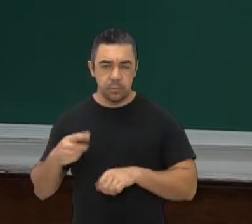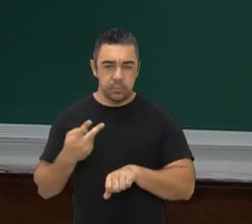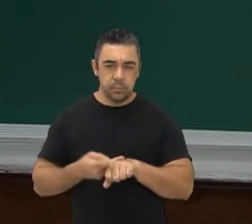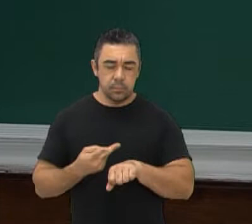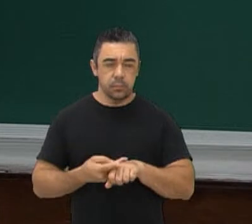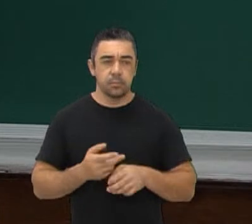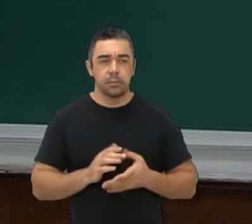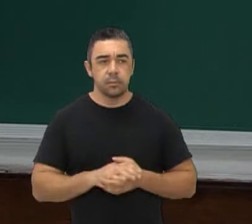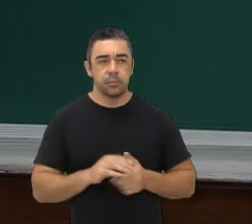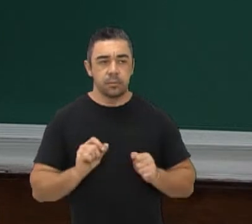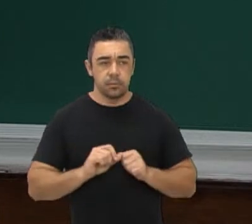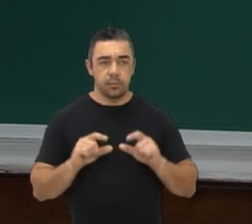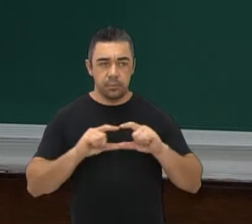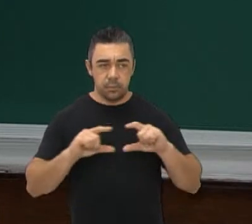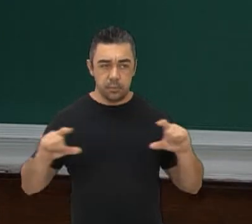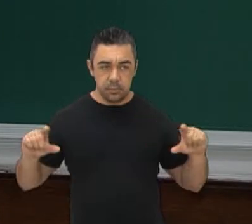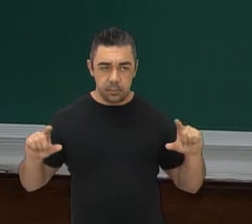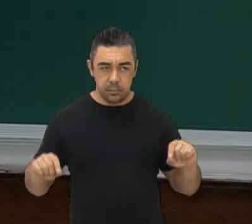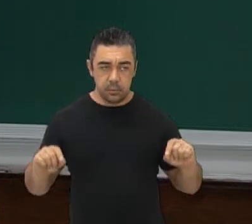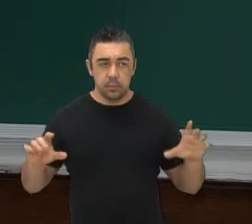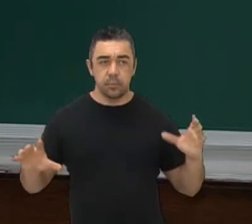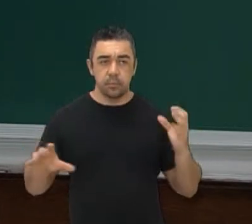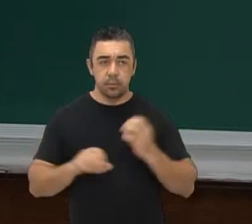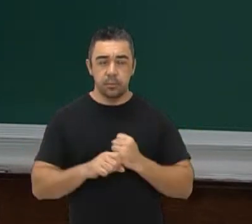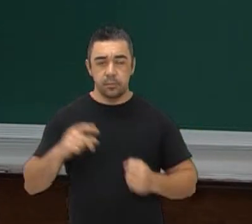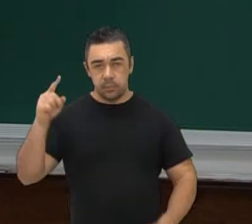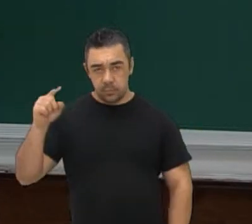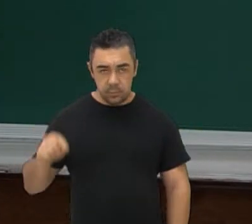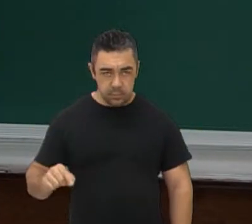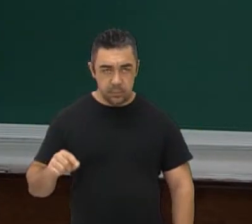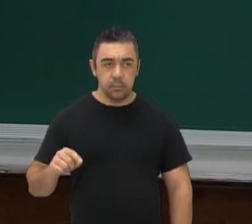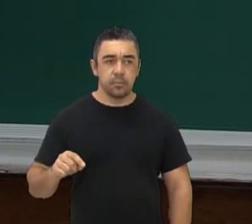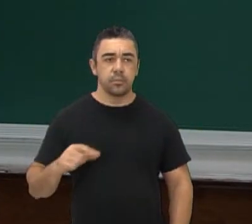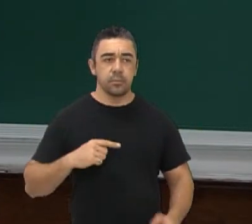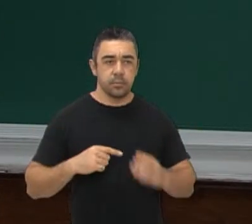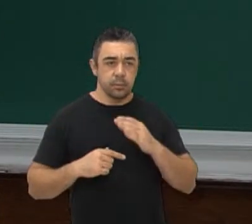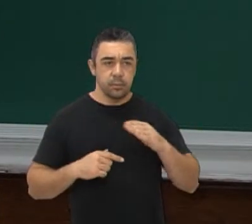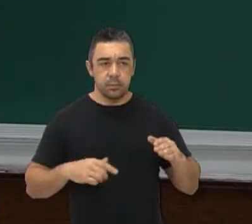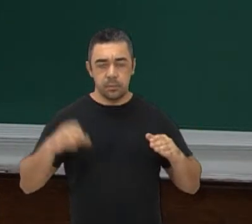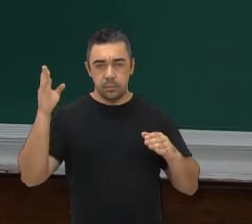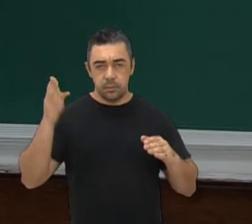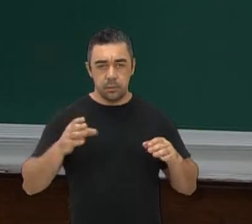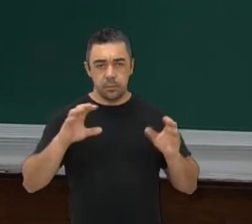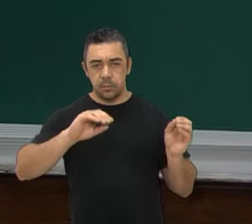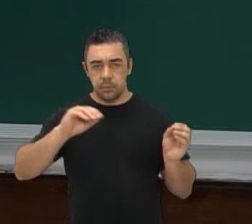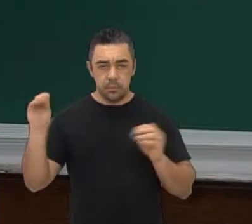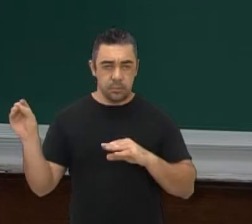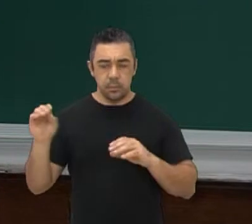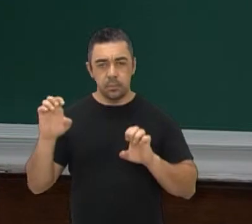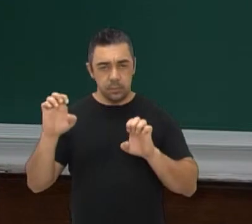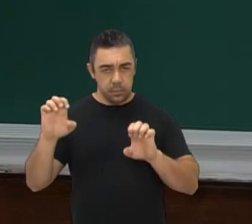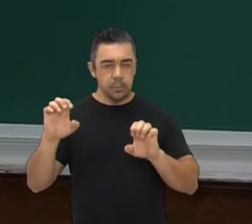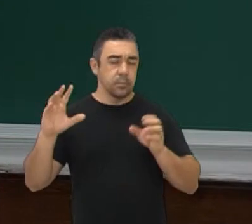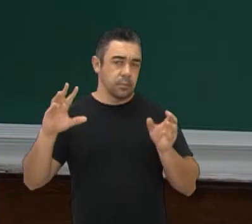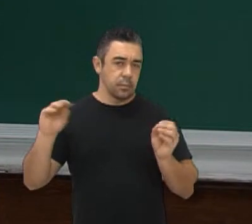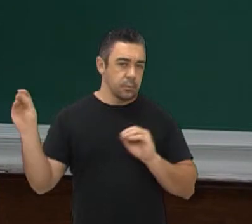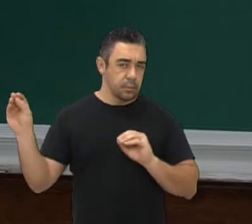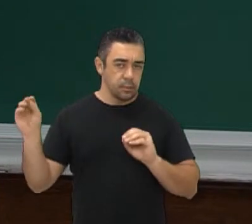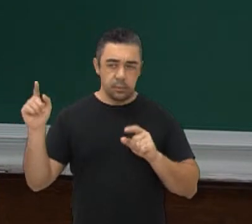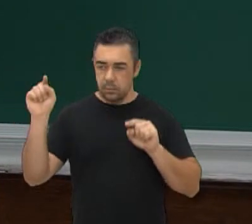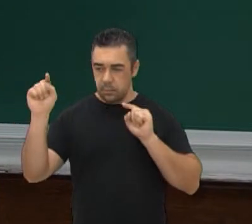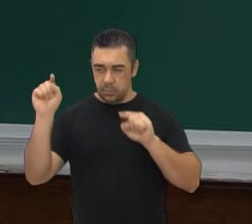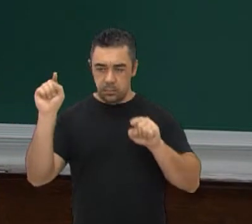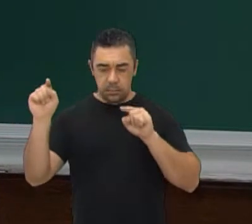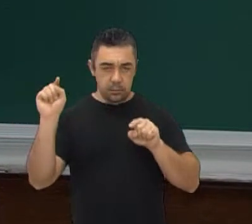a equação global, a gente vai somar as duas, e nesse caso, a gente corta, tira os elétrons fora, que estão em posições